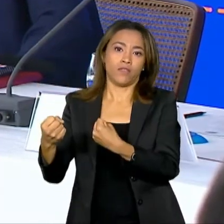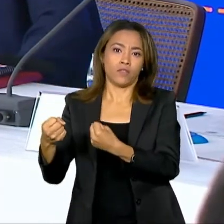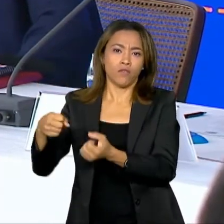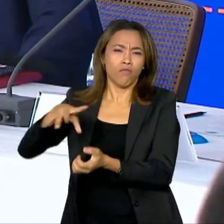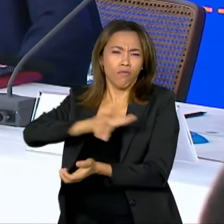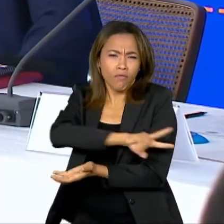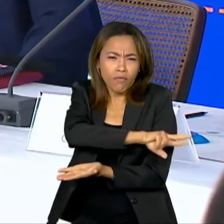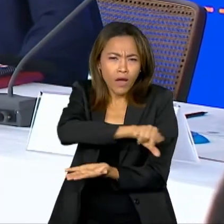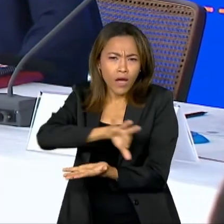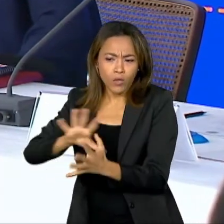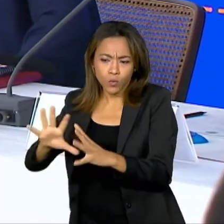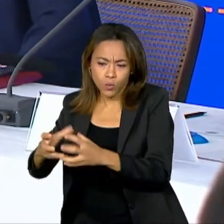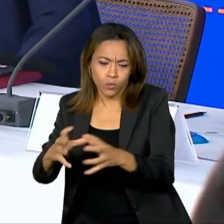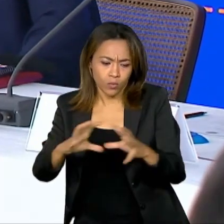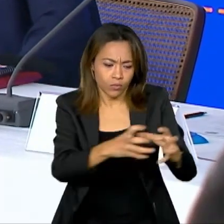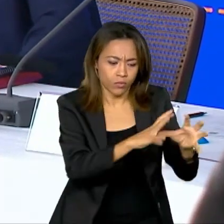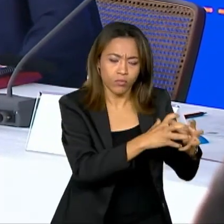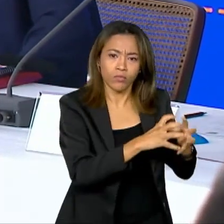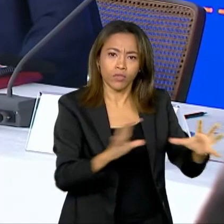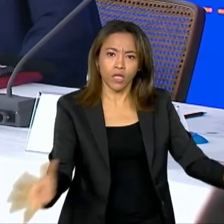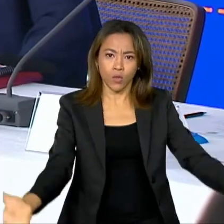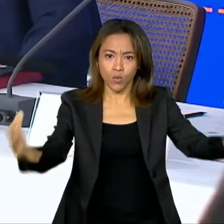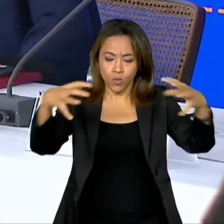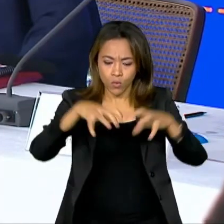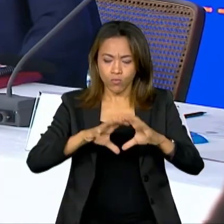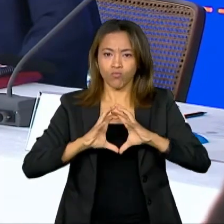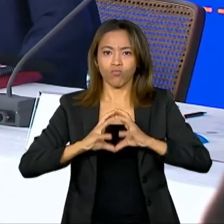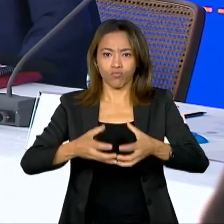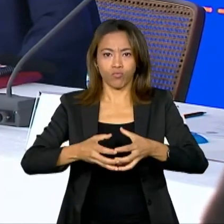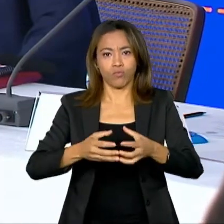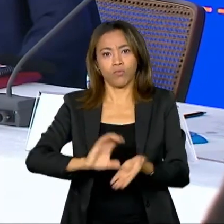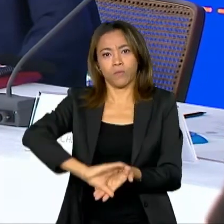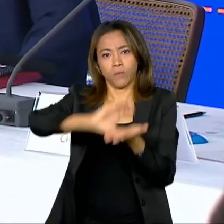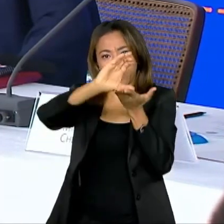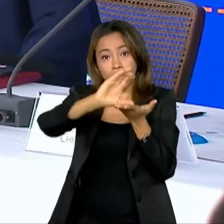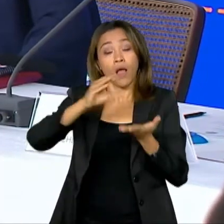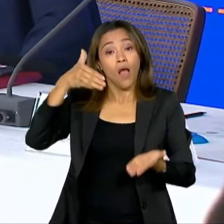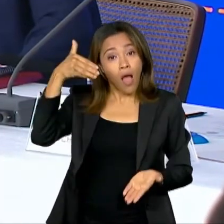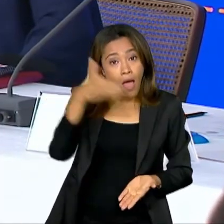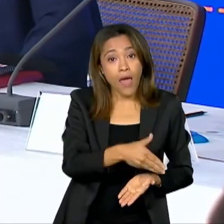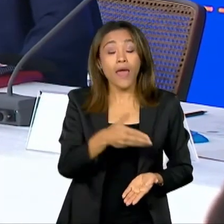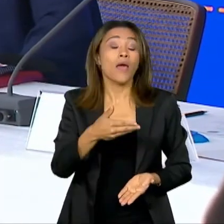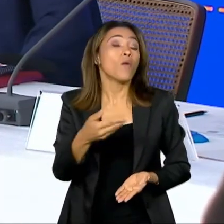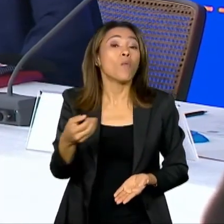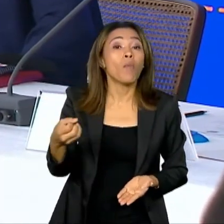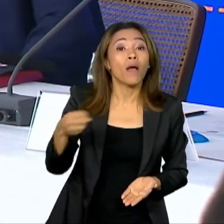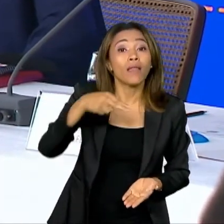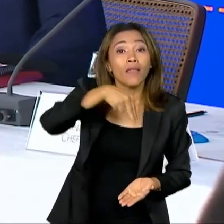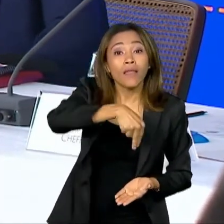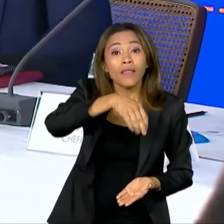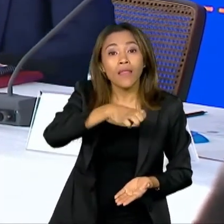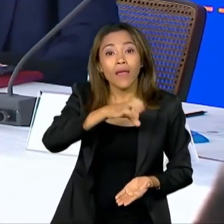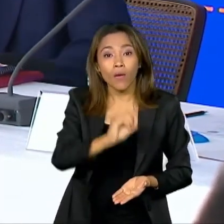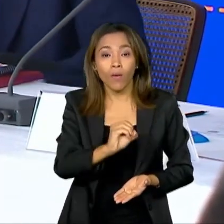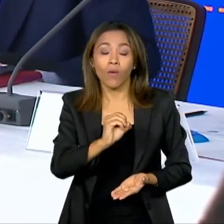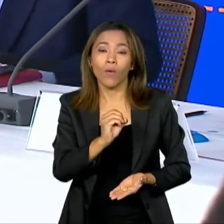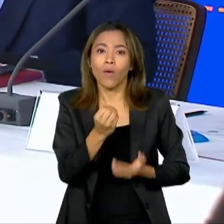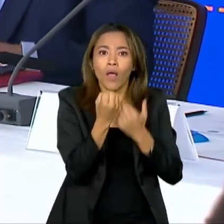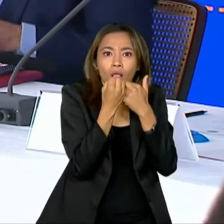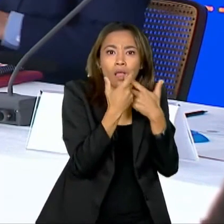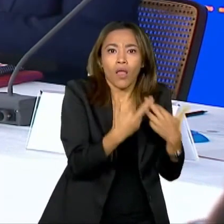E uma indústria inovadora. A nova indústria, a neoindustrialização,